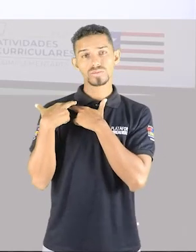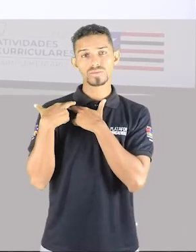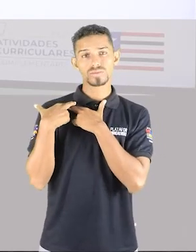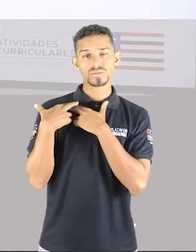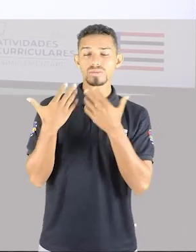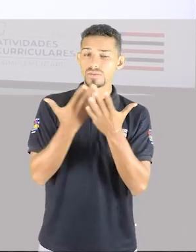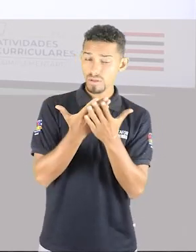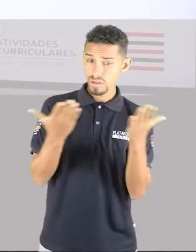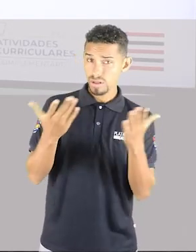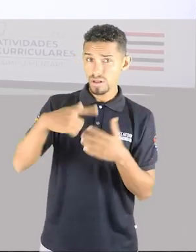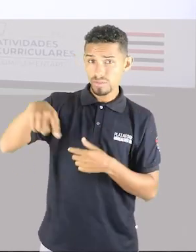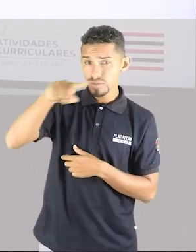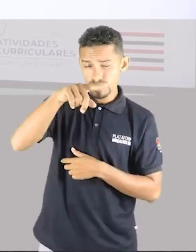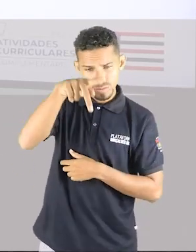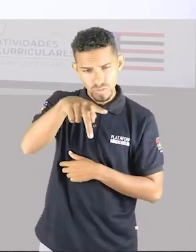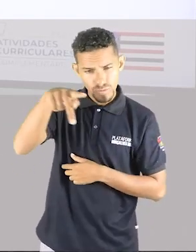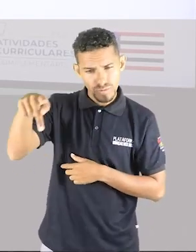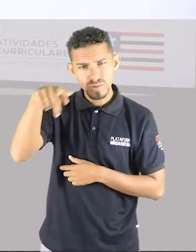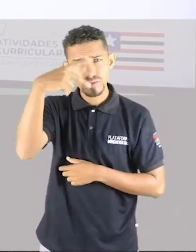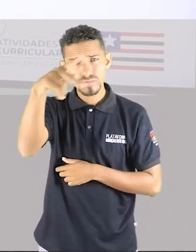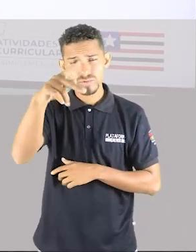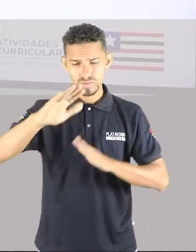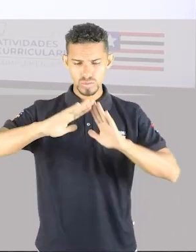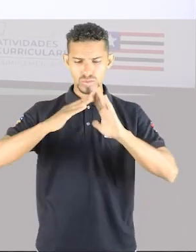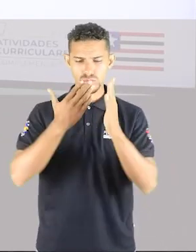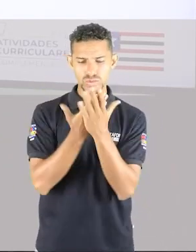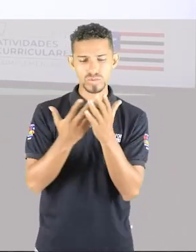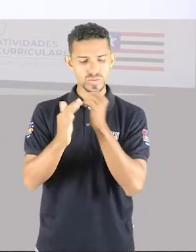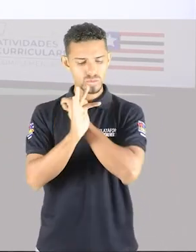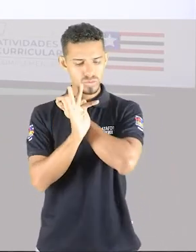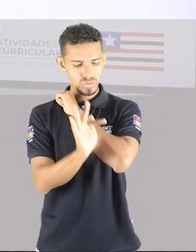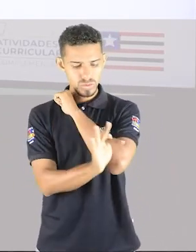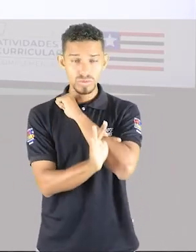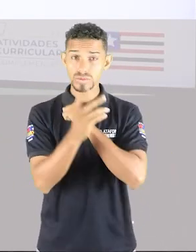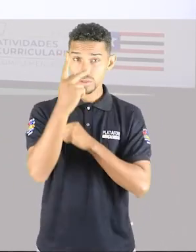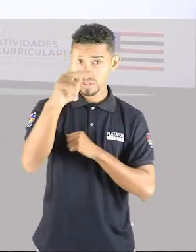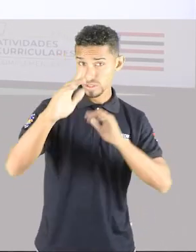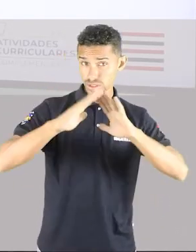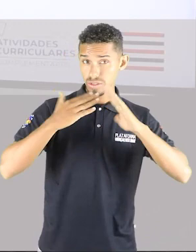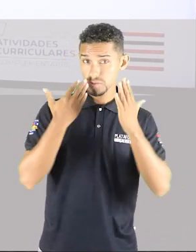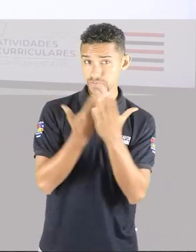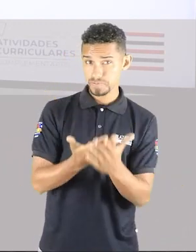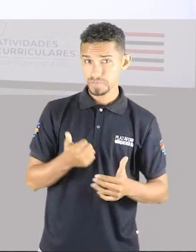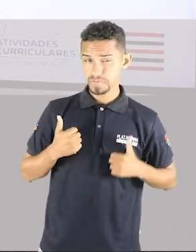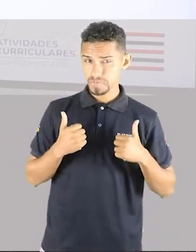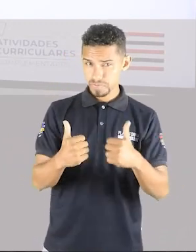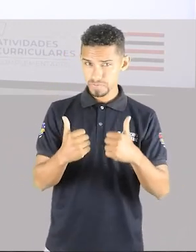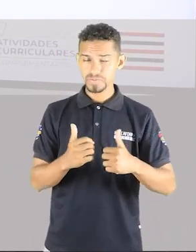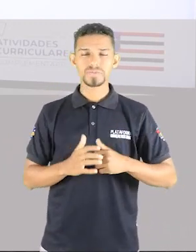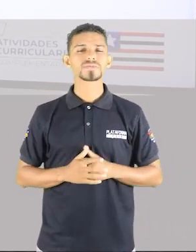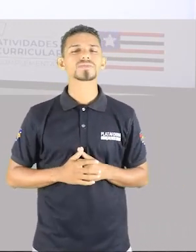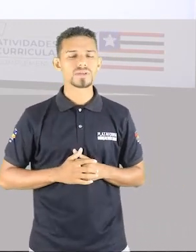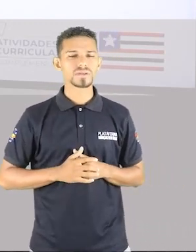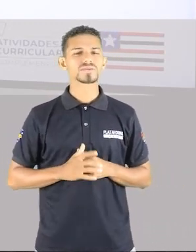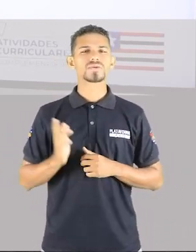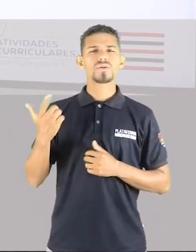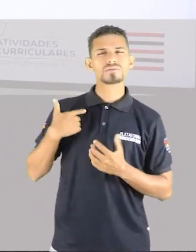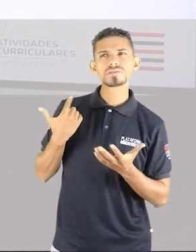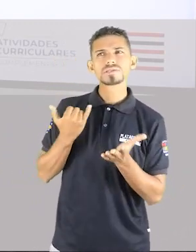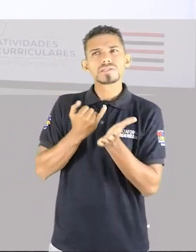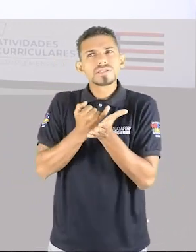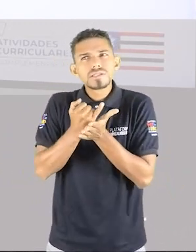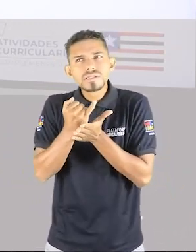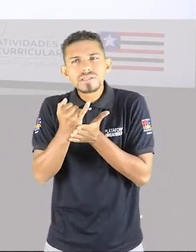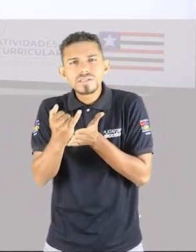Grande Mestre de vocês tá do professor de física de vocês daí da escola a gente vai só dando uma